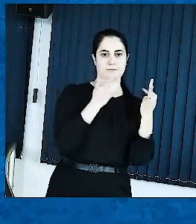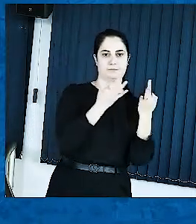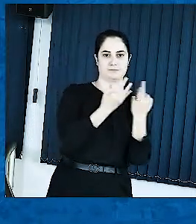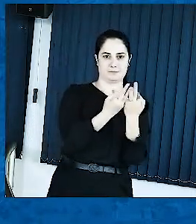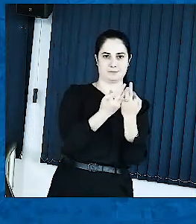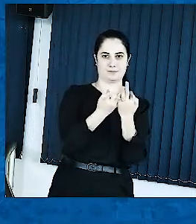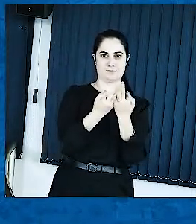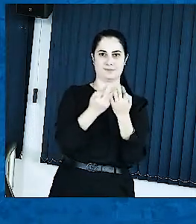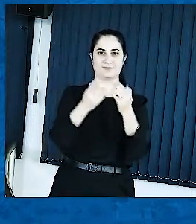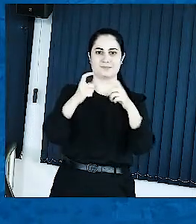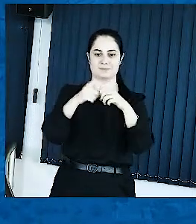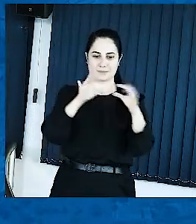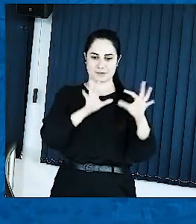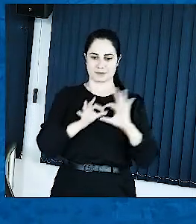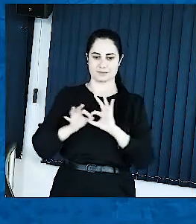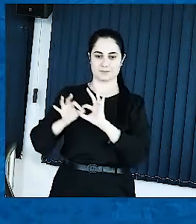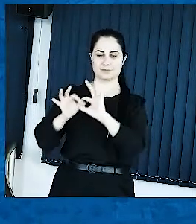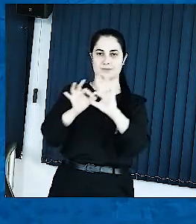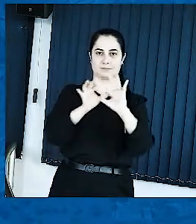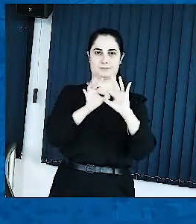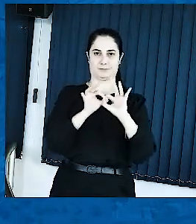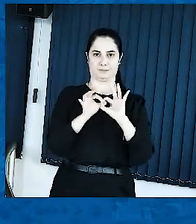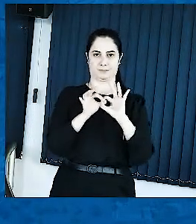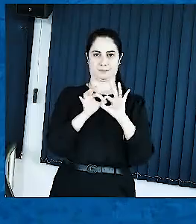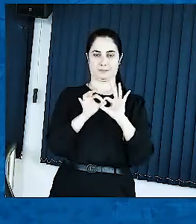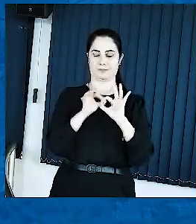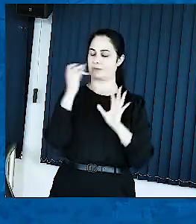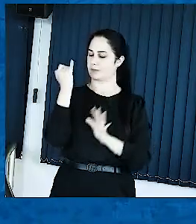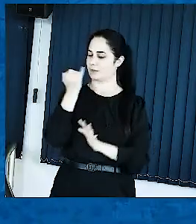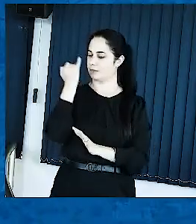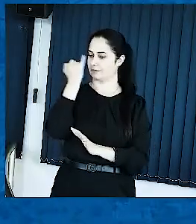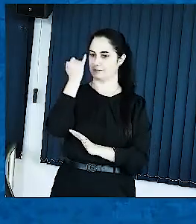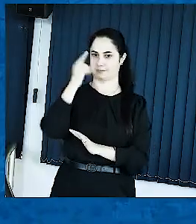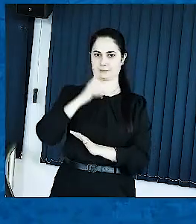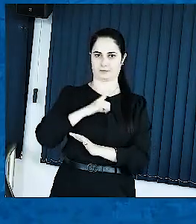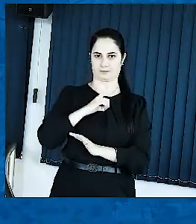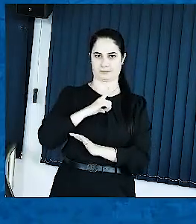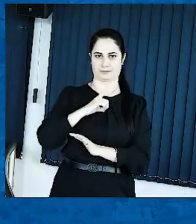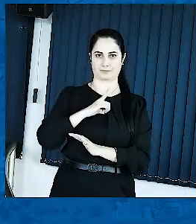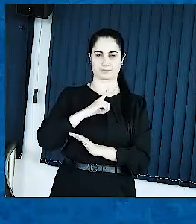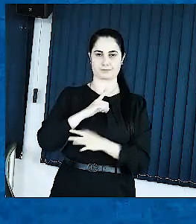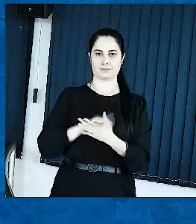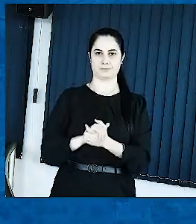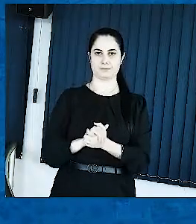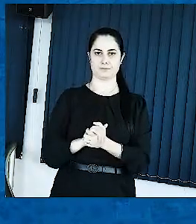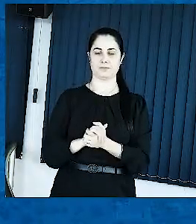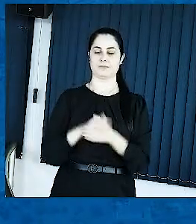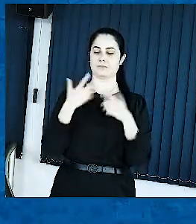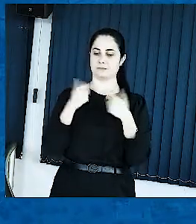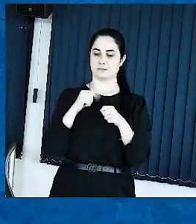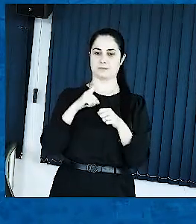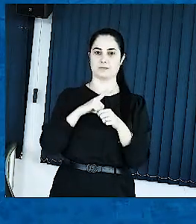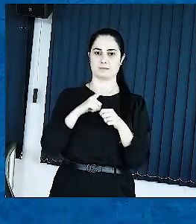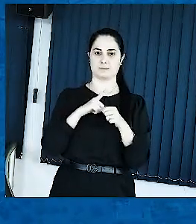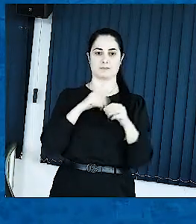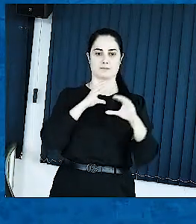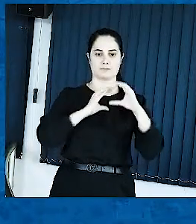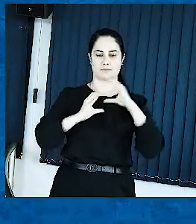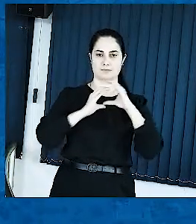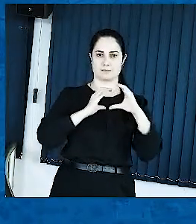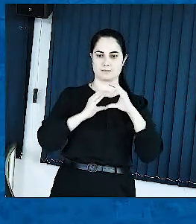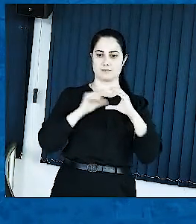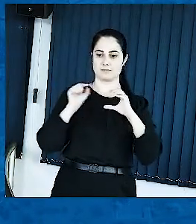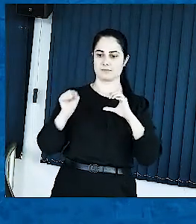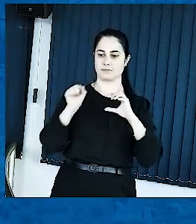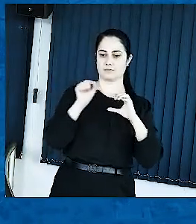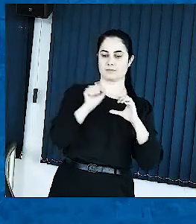terapia. Esse tripé é muito importante quando a gente trata de crianças neurodivergentes. Precisa ter comunicação,